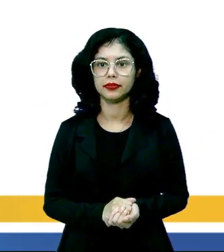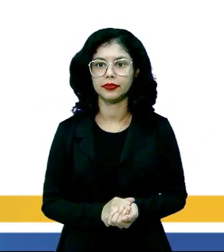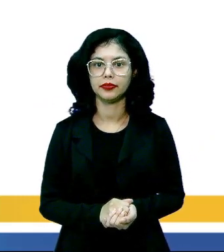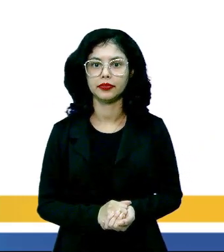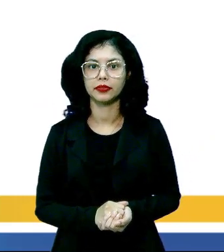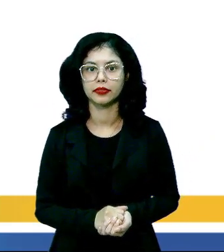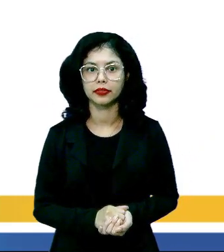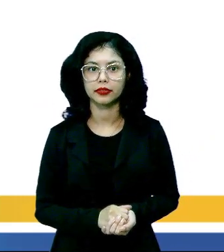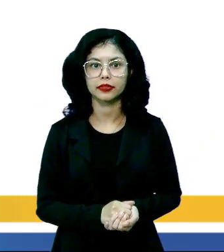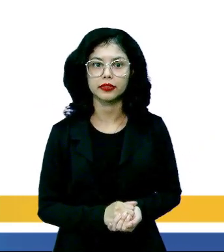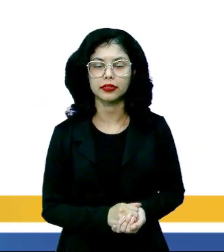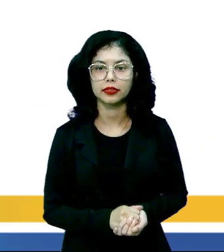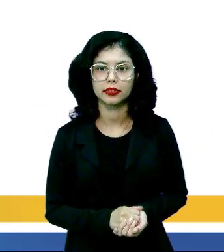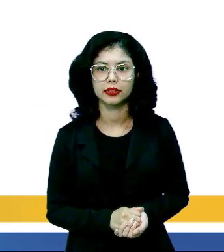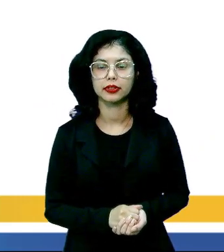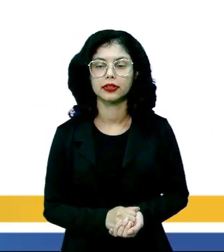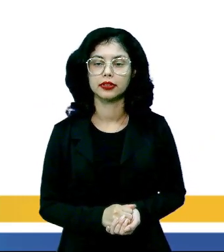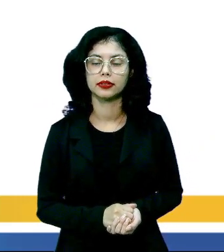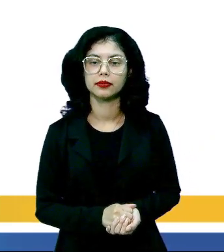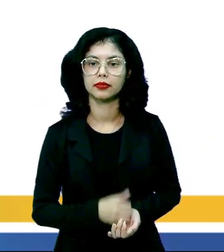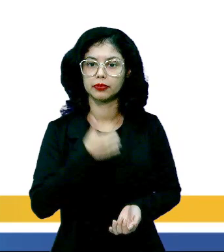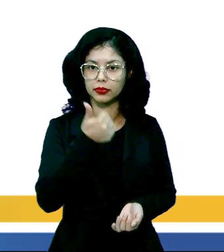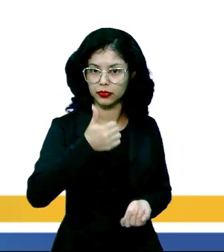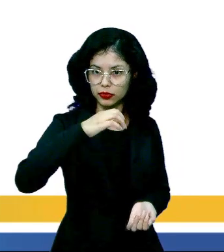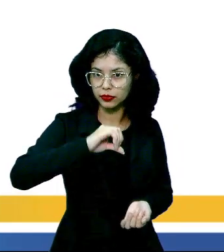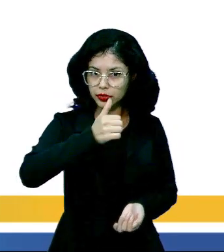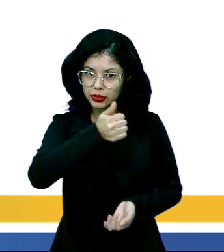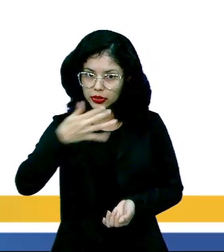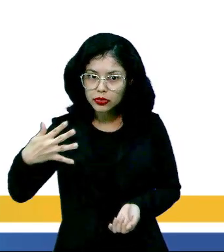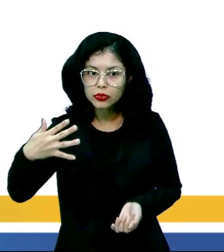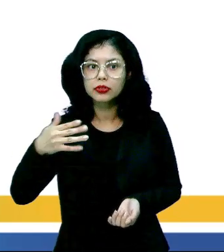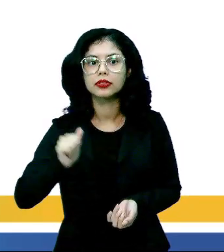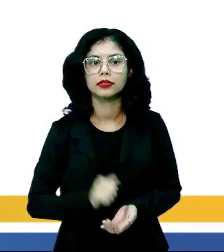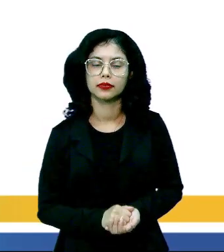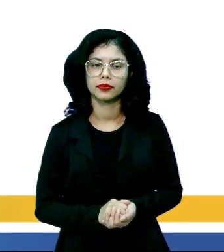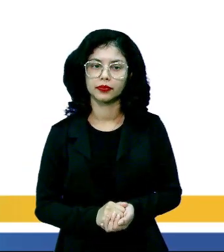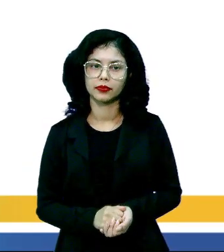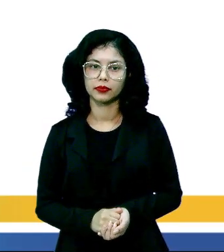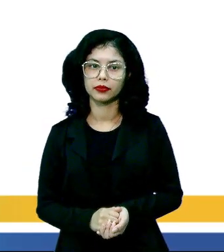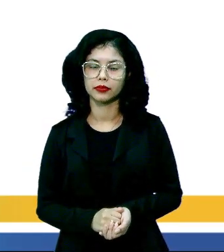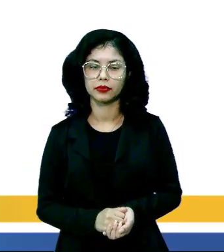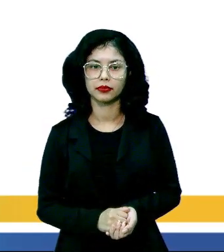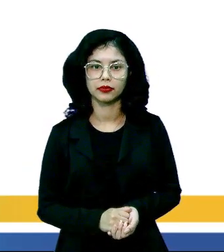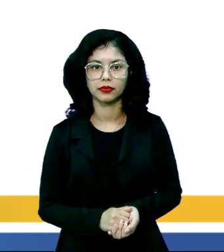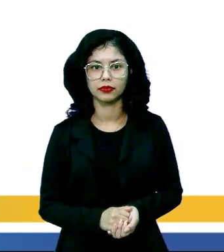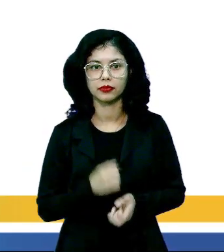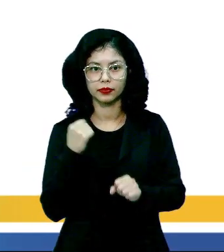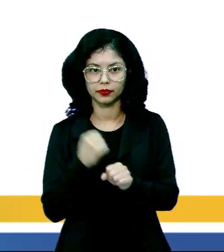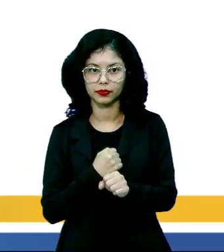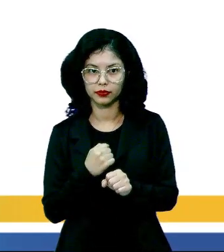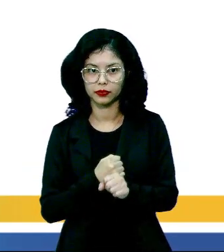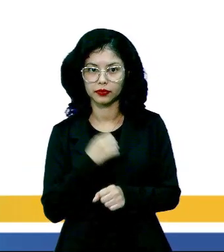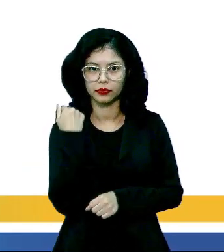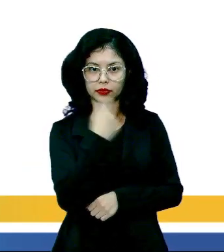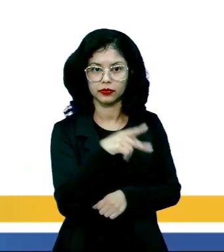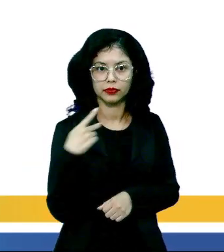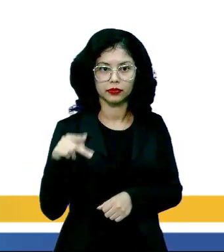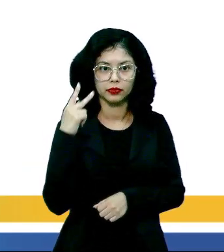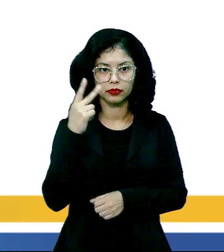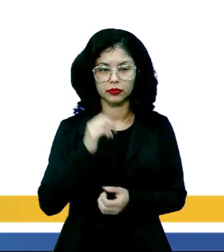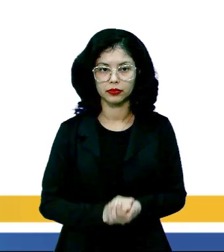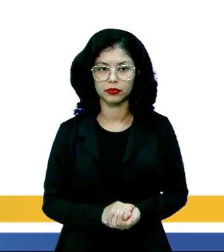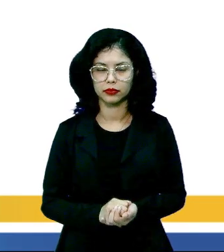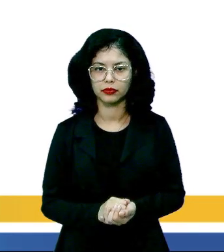observe lá né em 1914 o ano ali né ele Padre